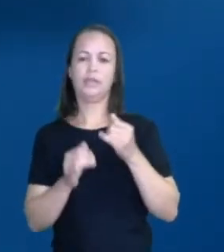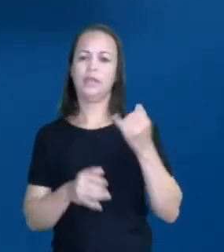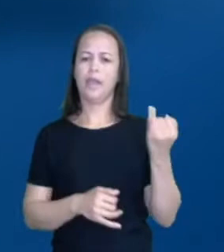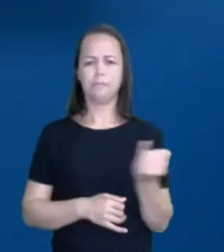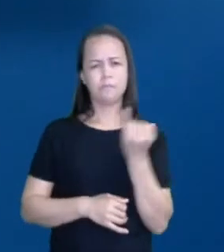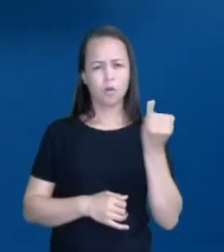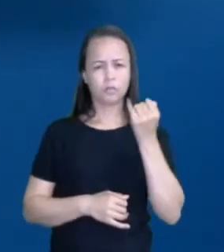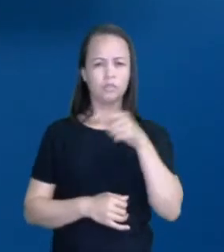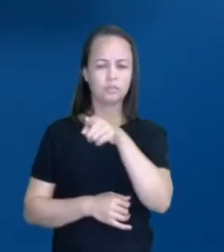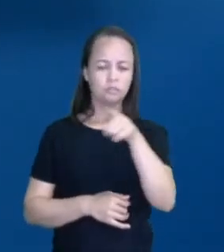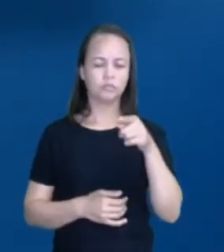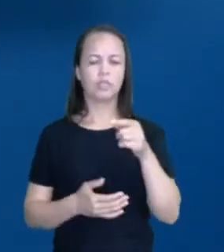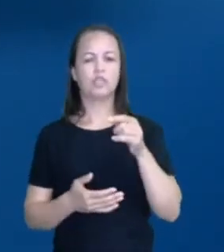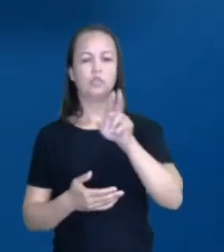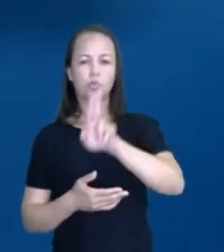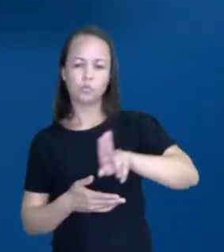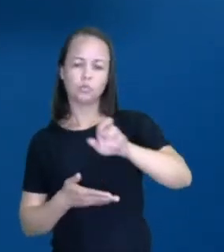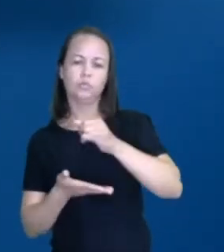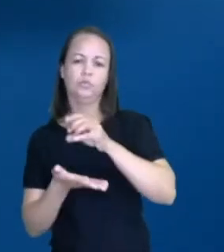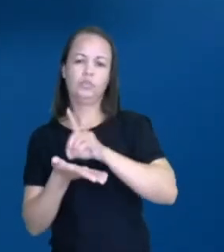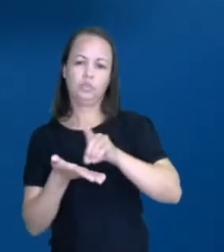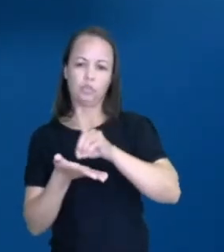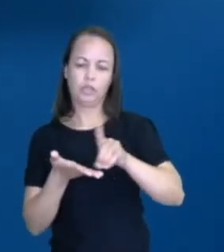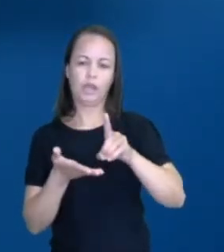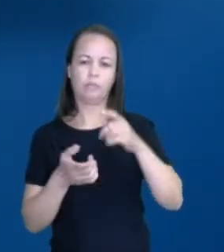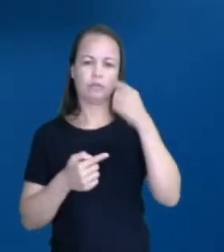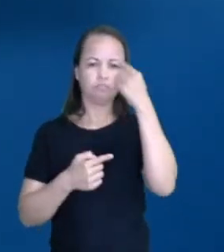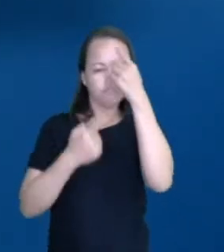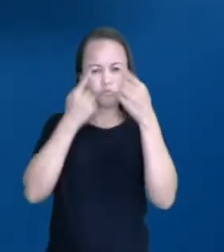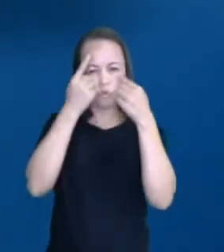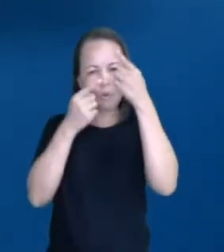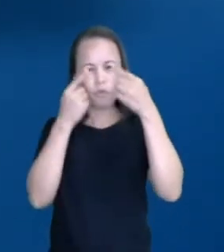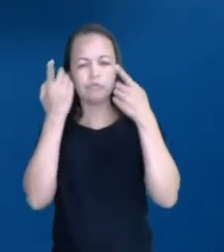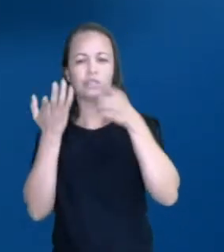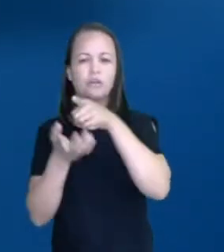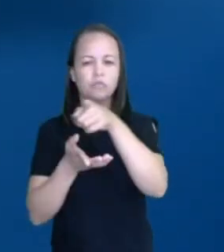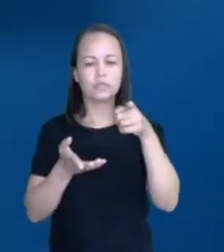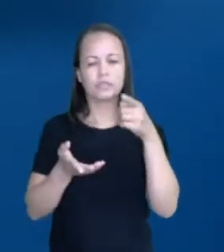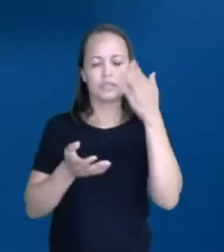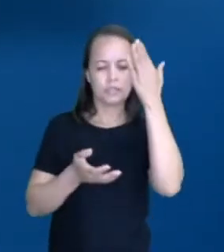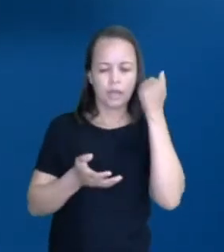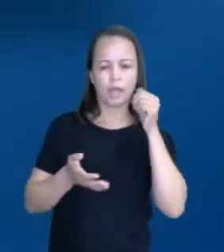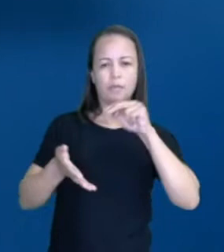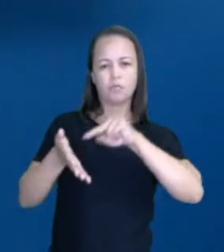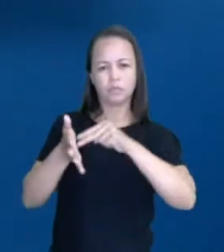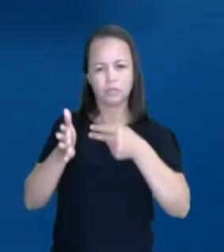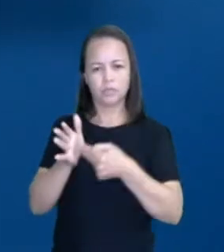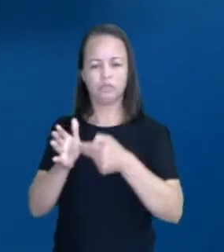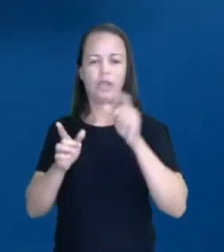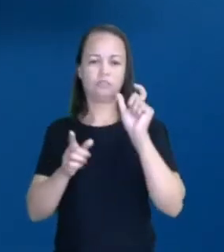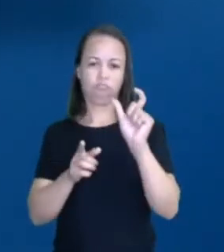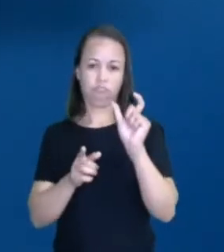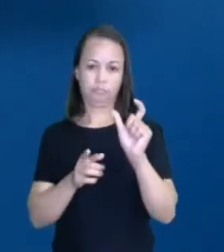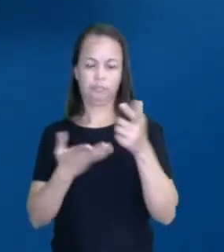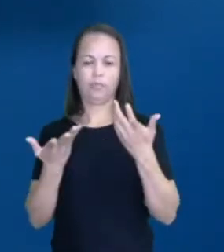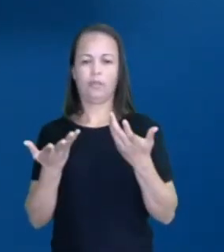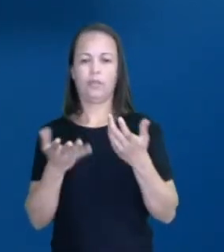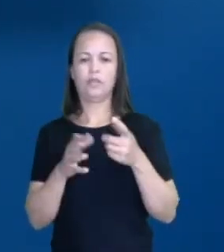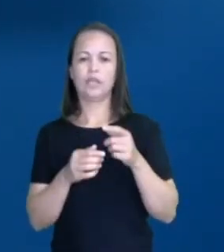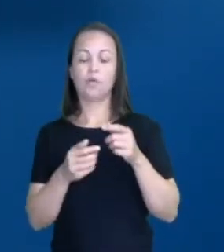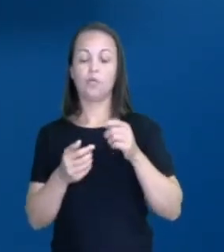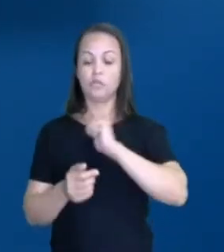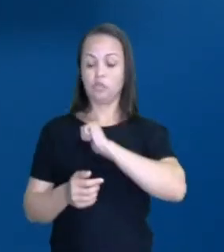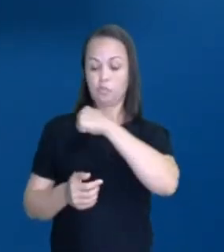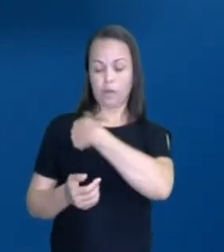o dicionário para tirar todas as dúvidas de vocês a respeito do significado das palavras, porque em espanhol